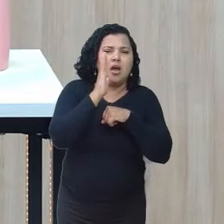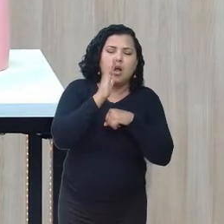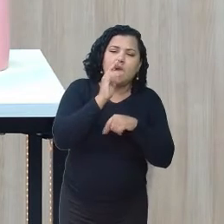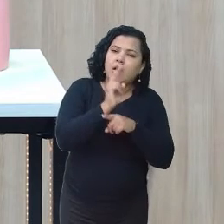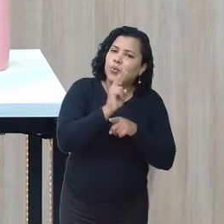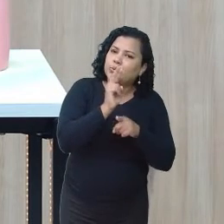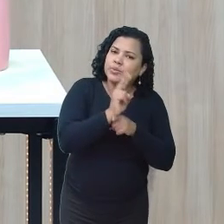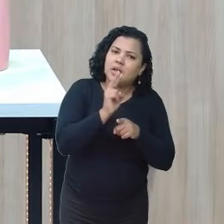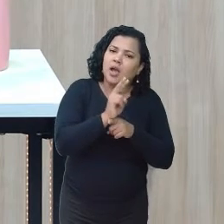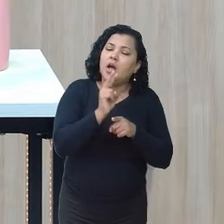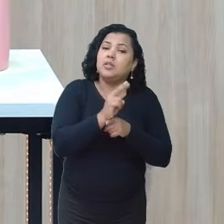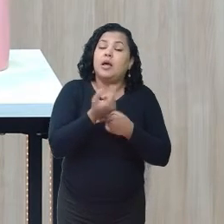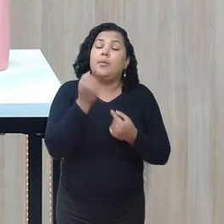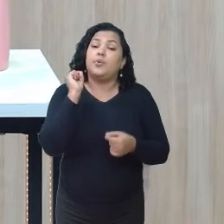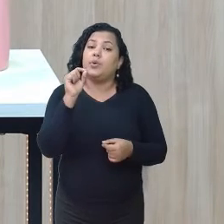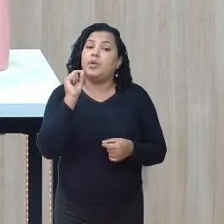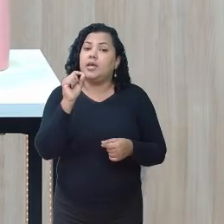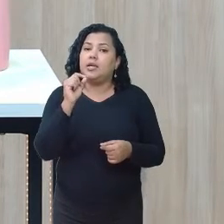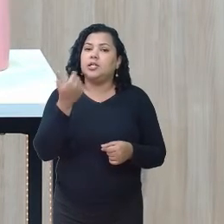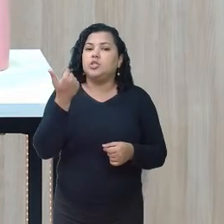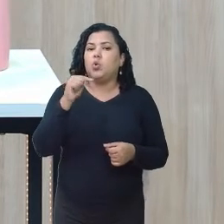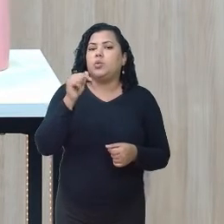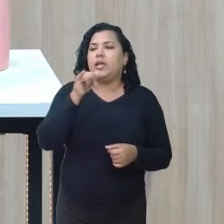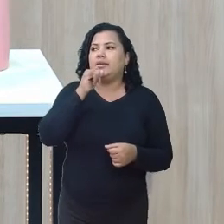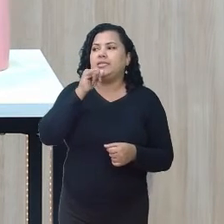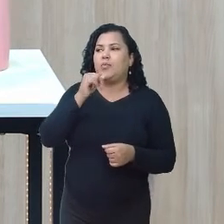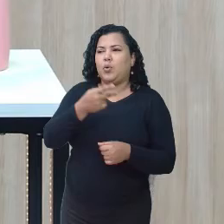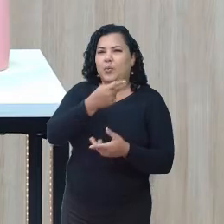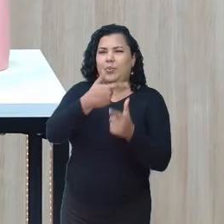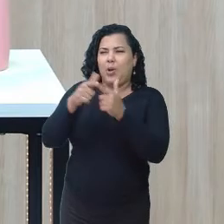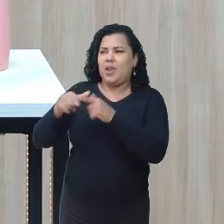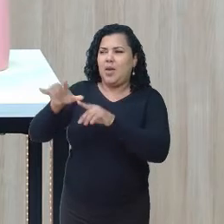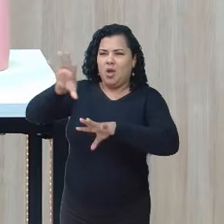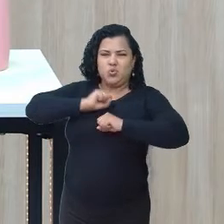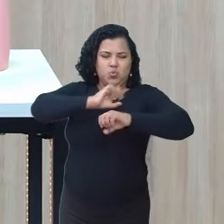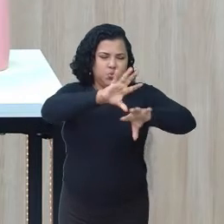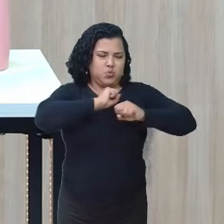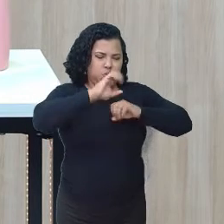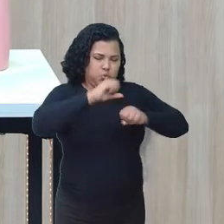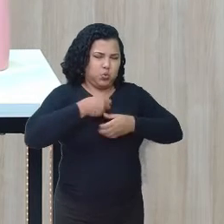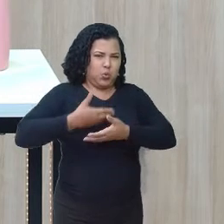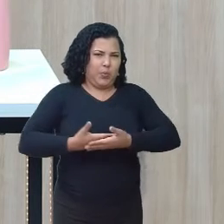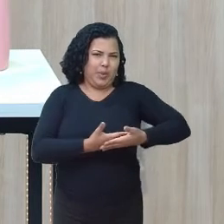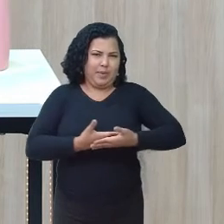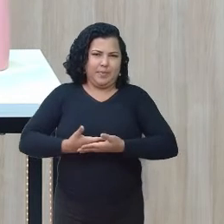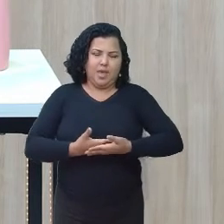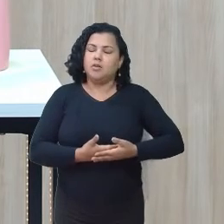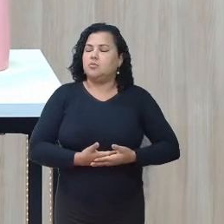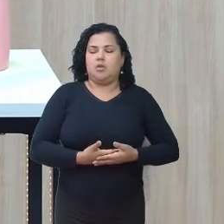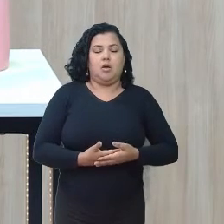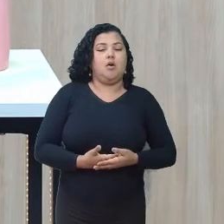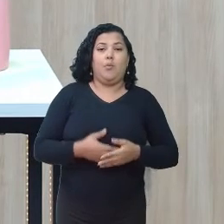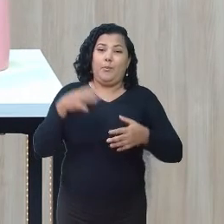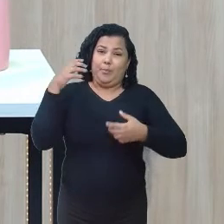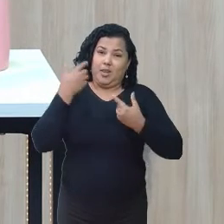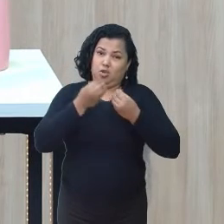bem cuidada, para não passar fatores externos para o bebê e que ele possa se desenvolver saudável no